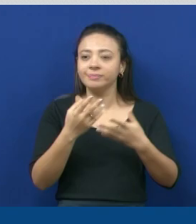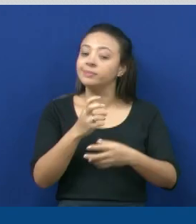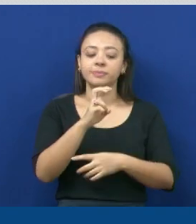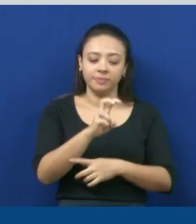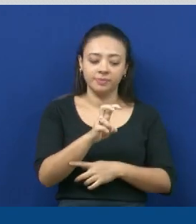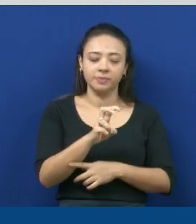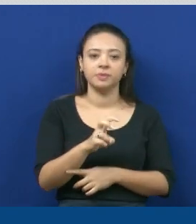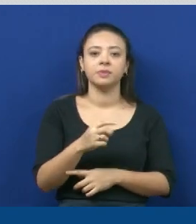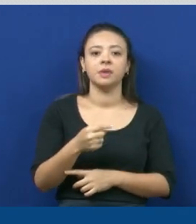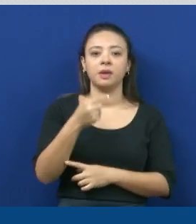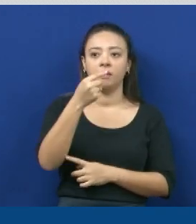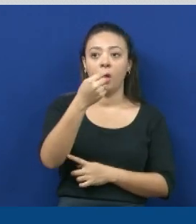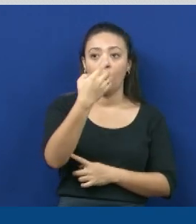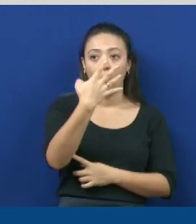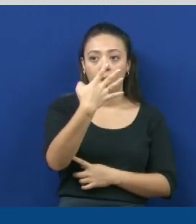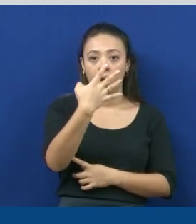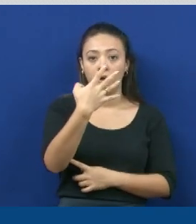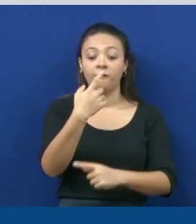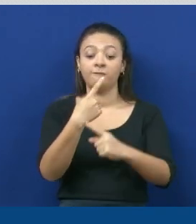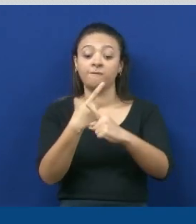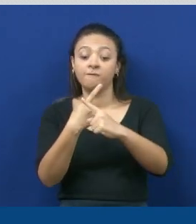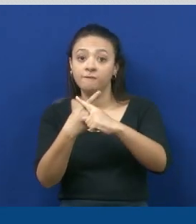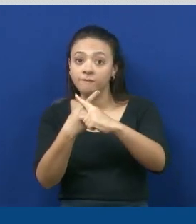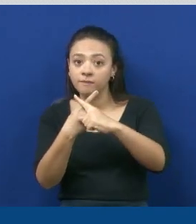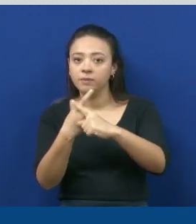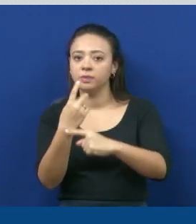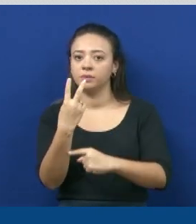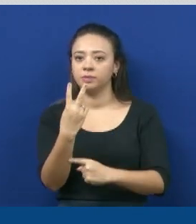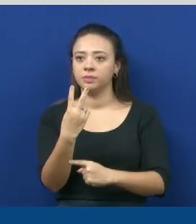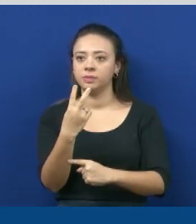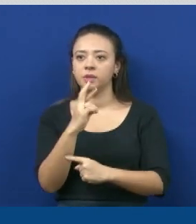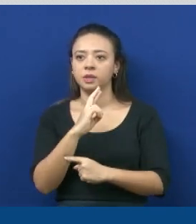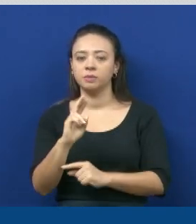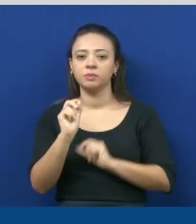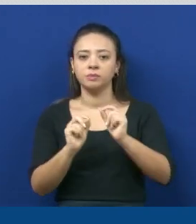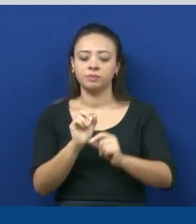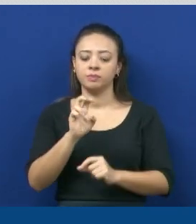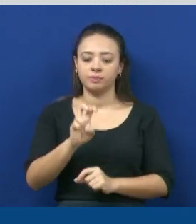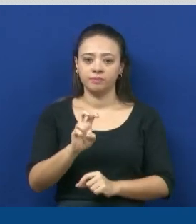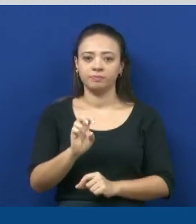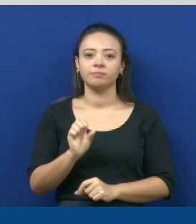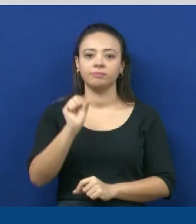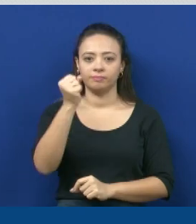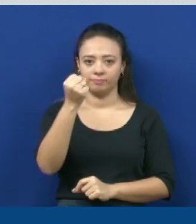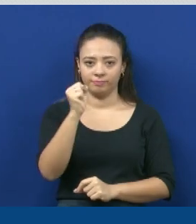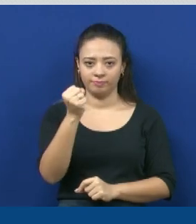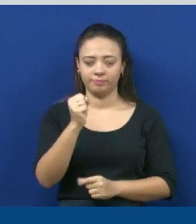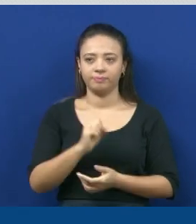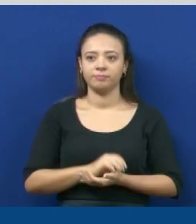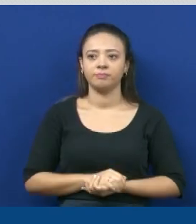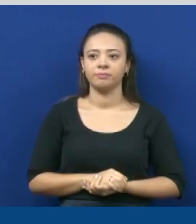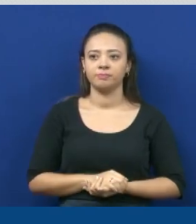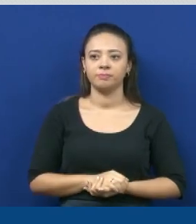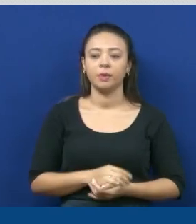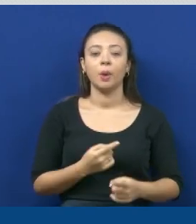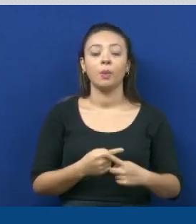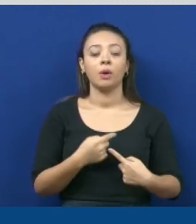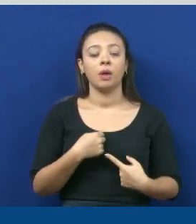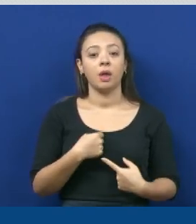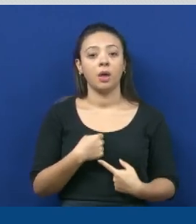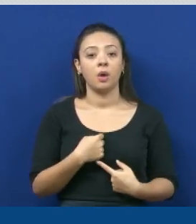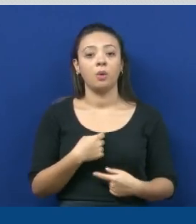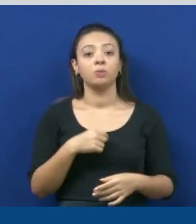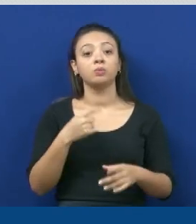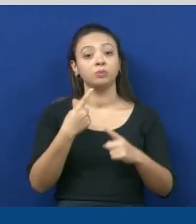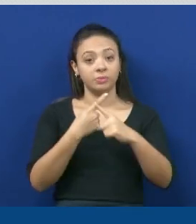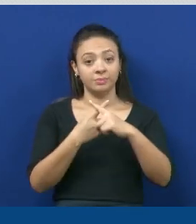2. Logo, eu vou obter a base, continua 5, e o expoente agora é 8, porque eu fiz 4 vezes 2, que dá